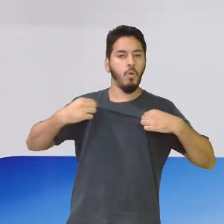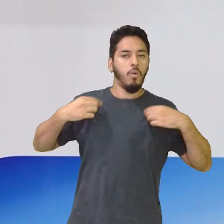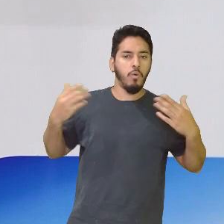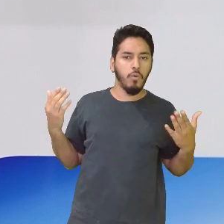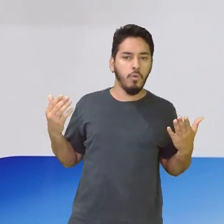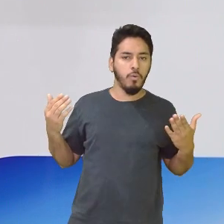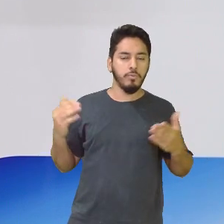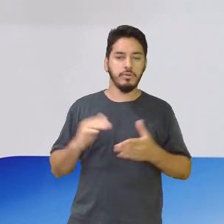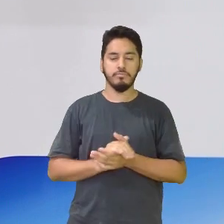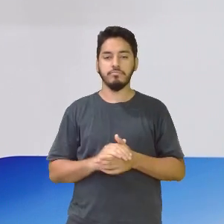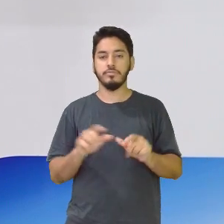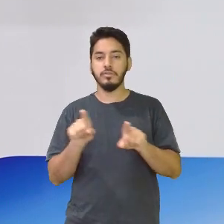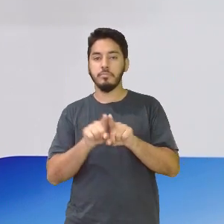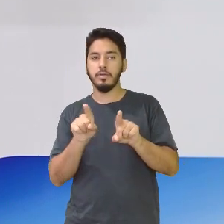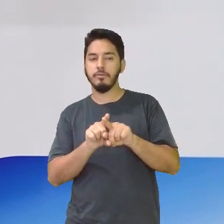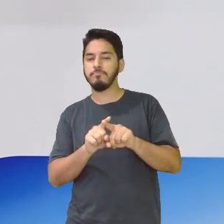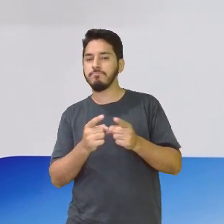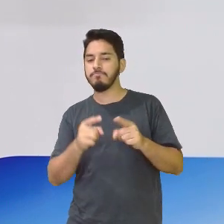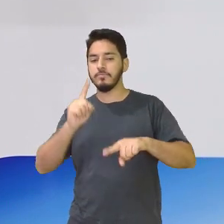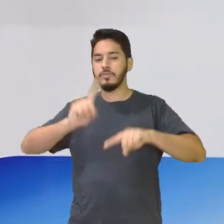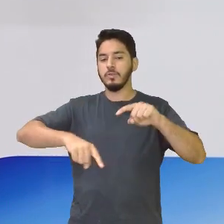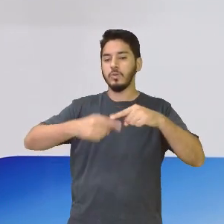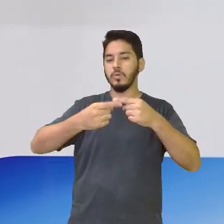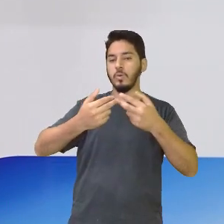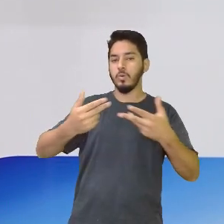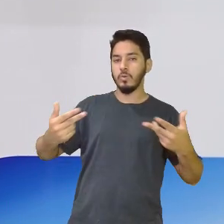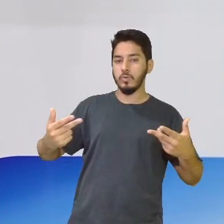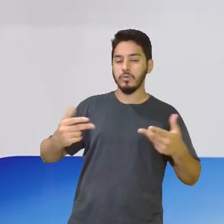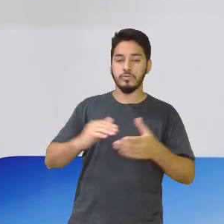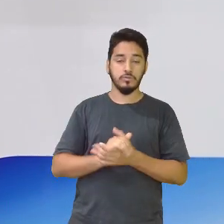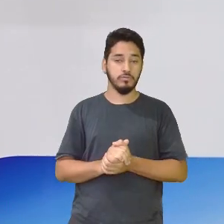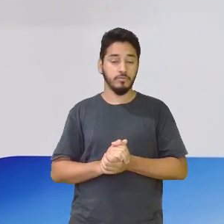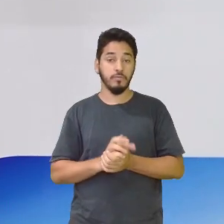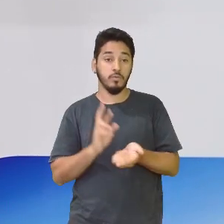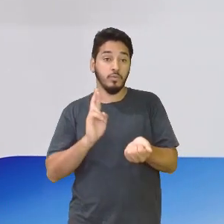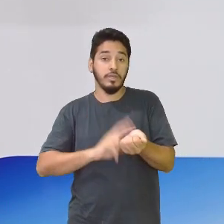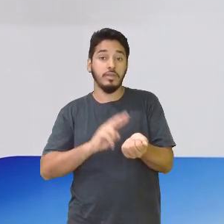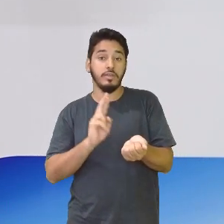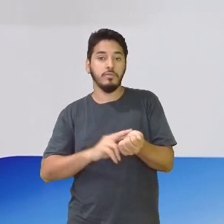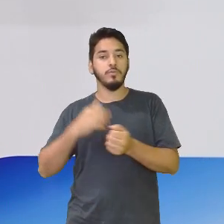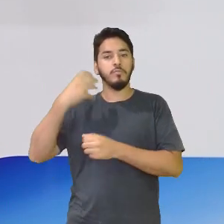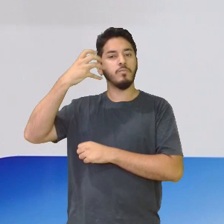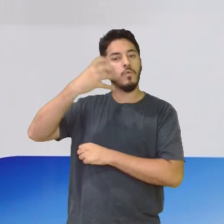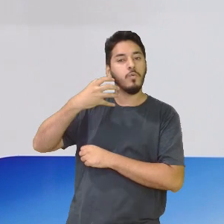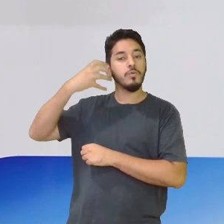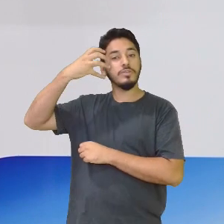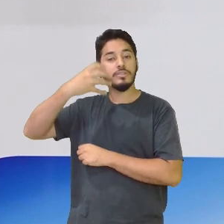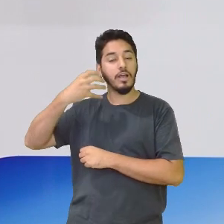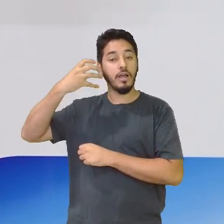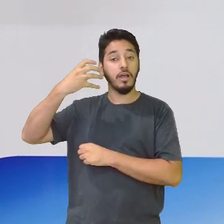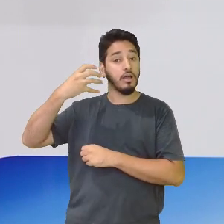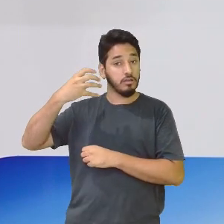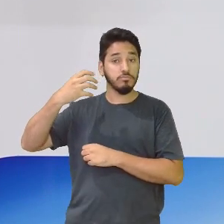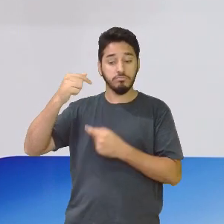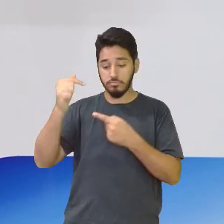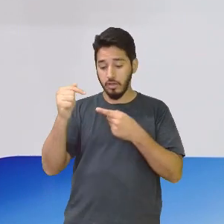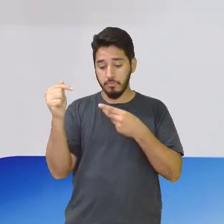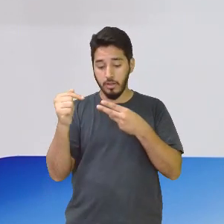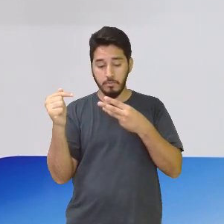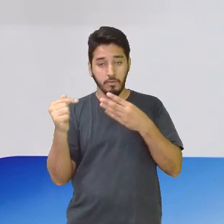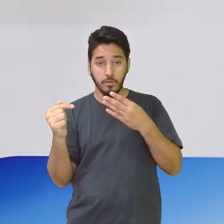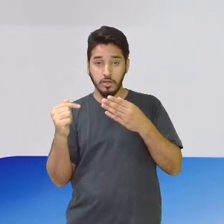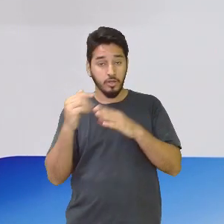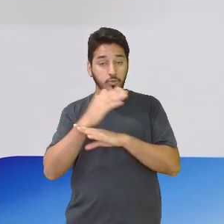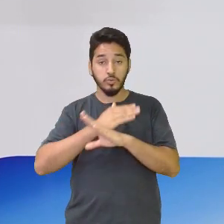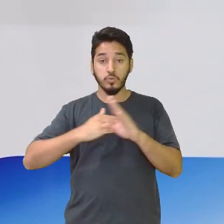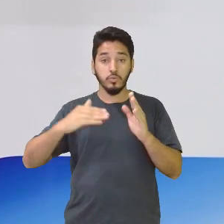questões instrumentais, né, as questões aí dos ritmos musicais, tudo isso vai compondo essa